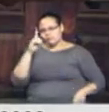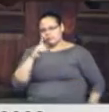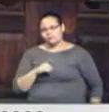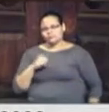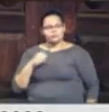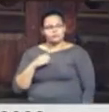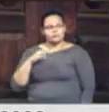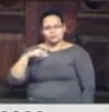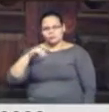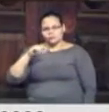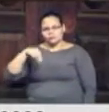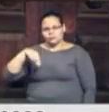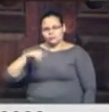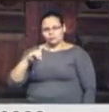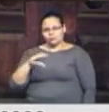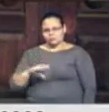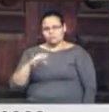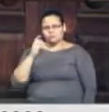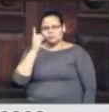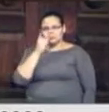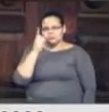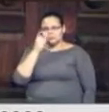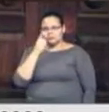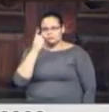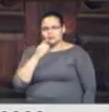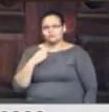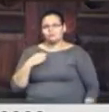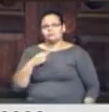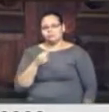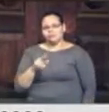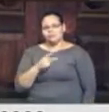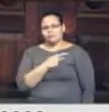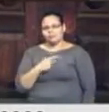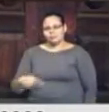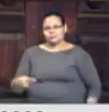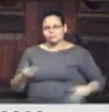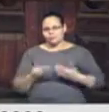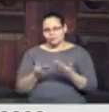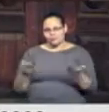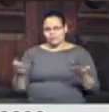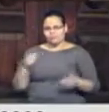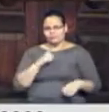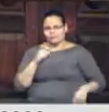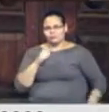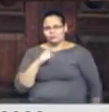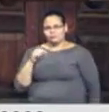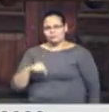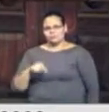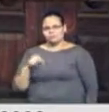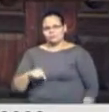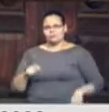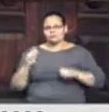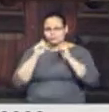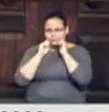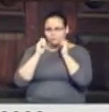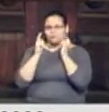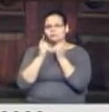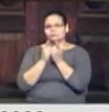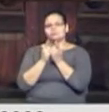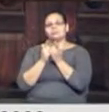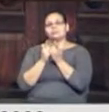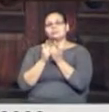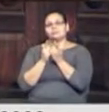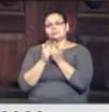Senhor presidente, senhores deputados, servidores presentes aqui na Assembleia